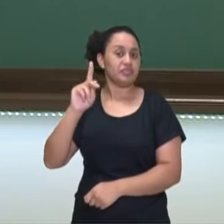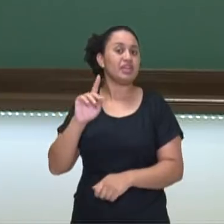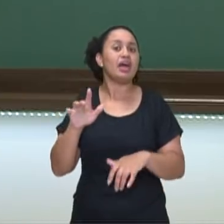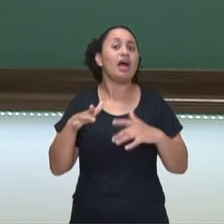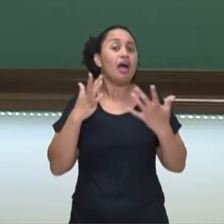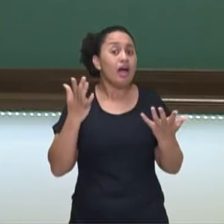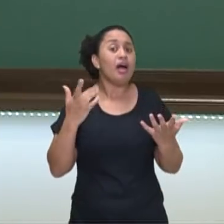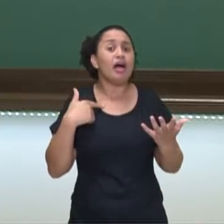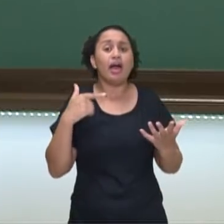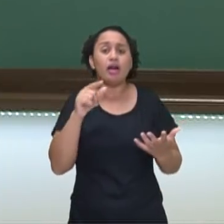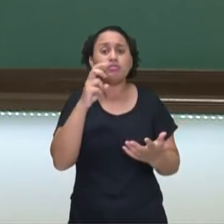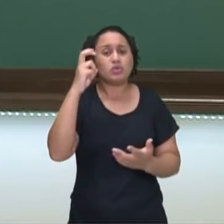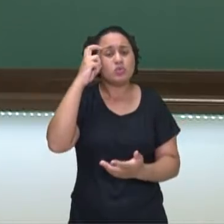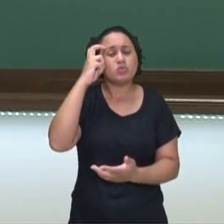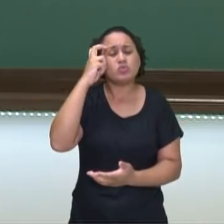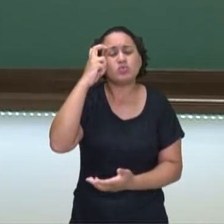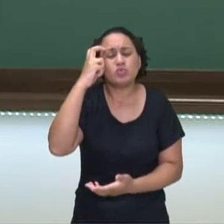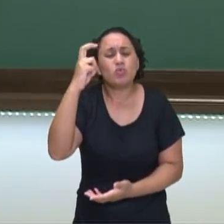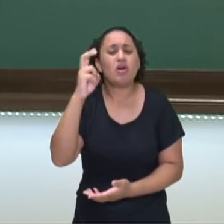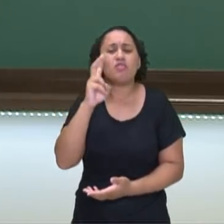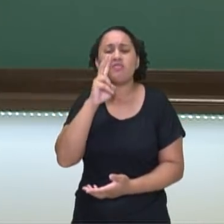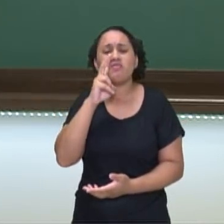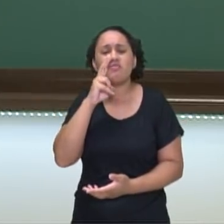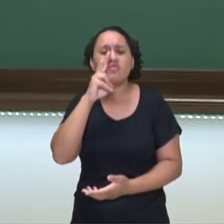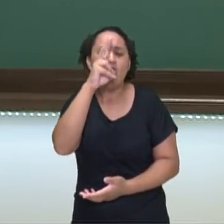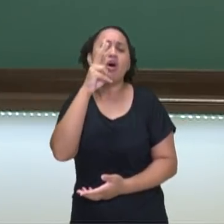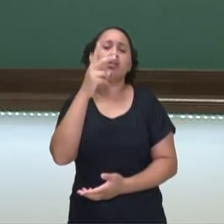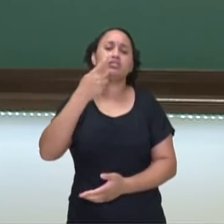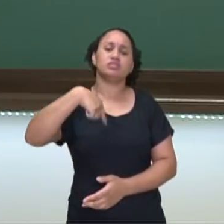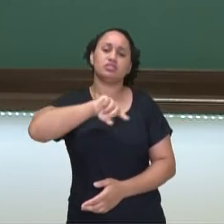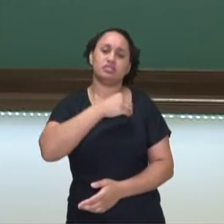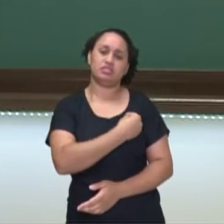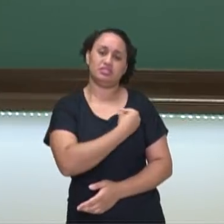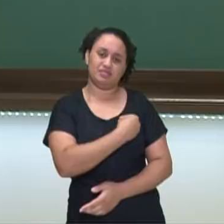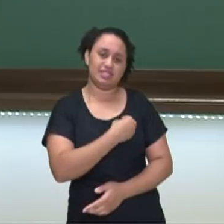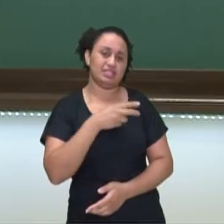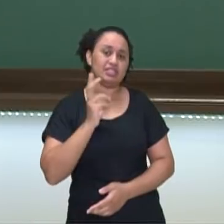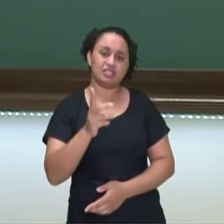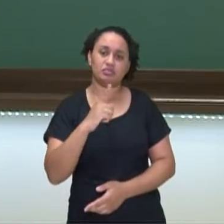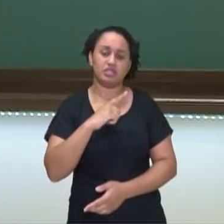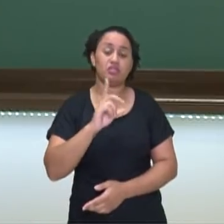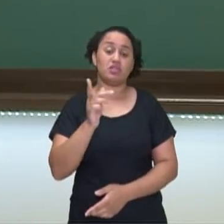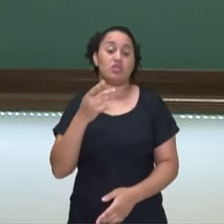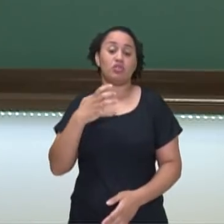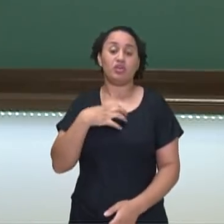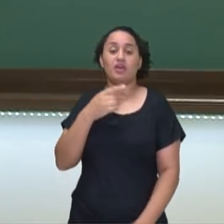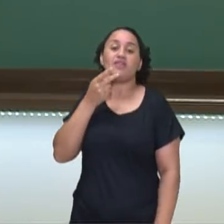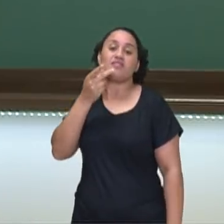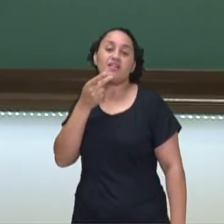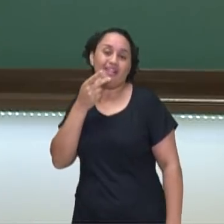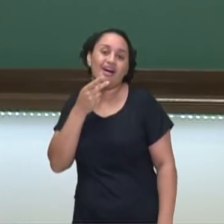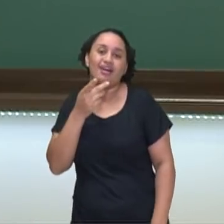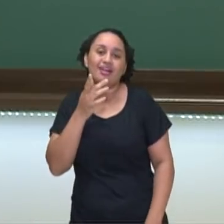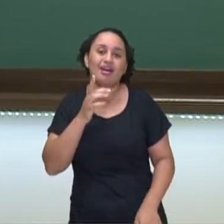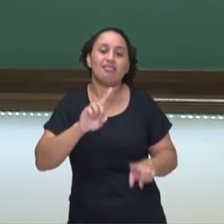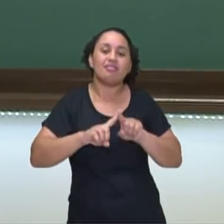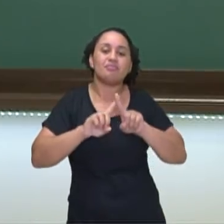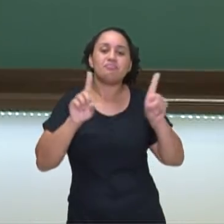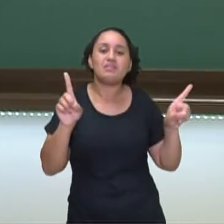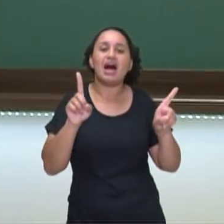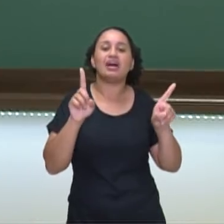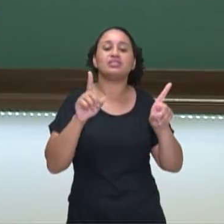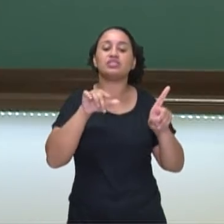é muito forte, muito presente na nossa vida. Não só no idioma como nós falamos no início, não só nesse